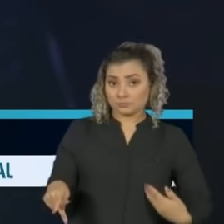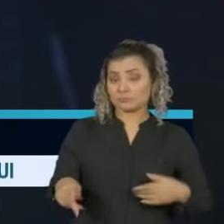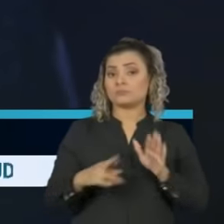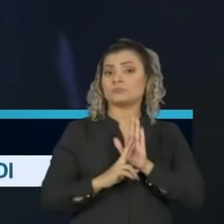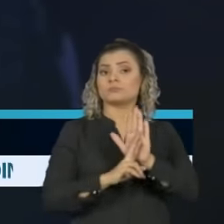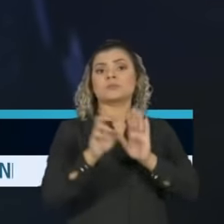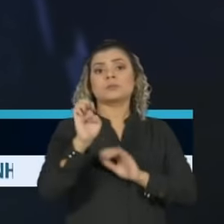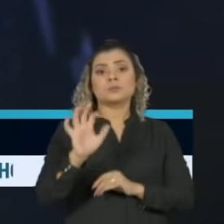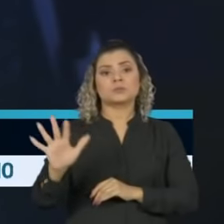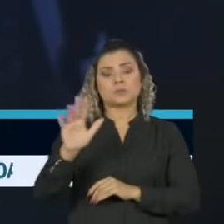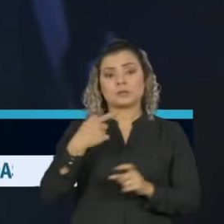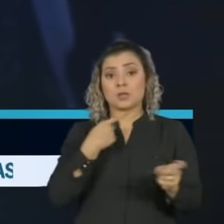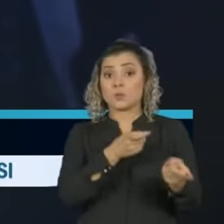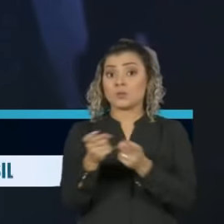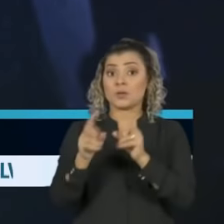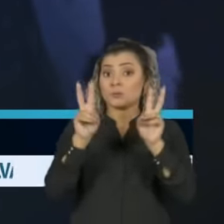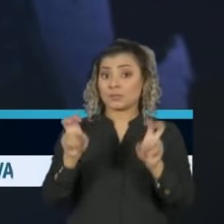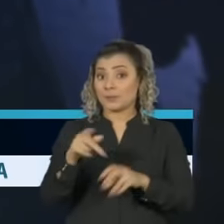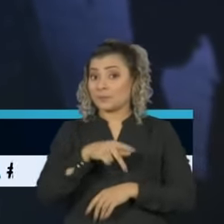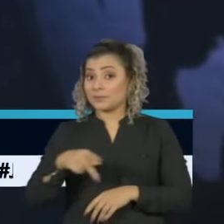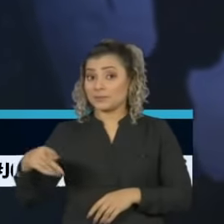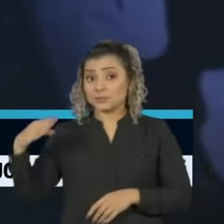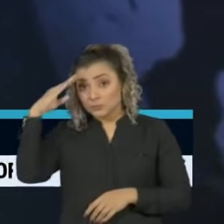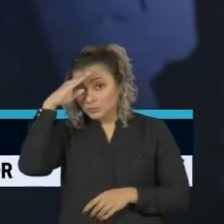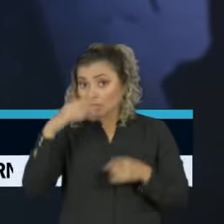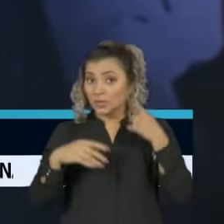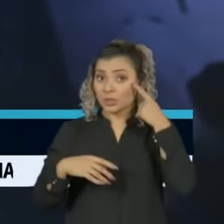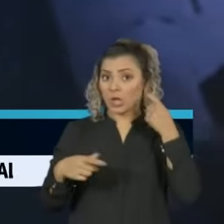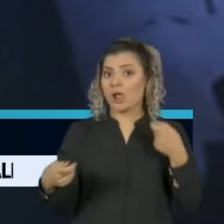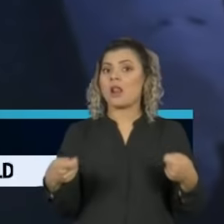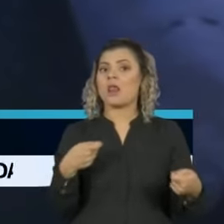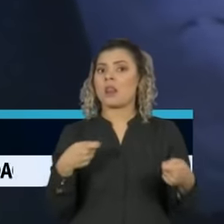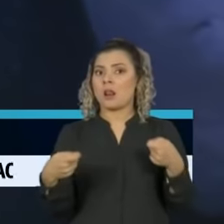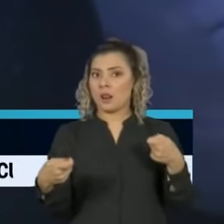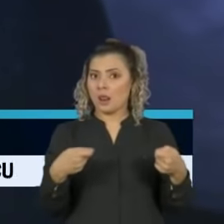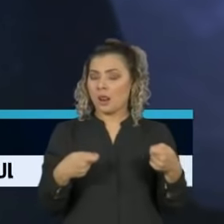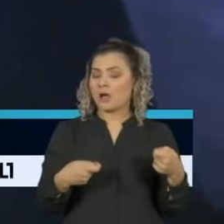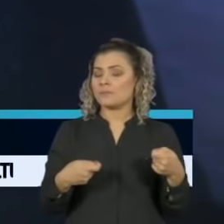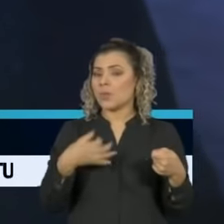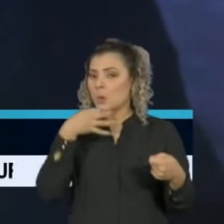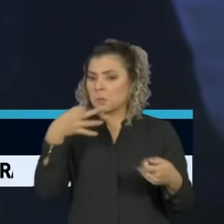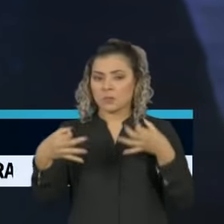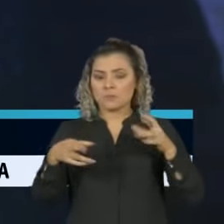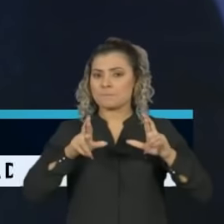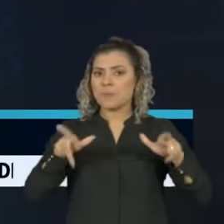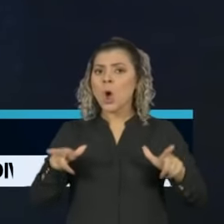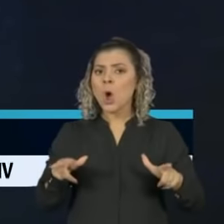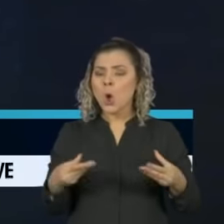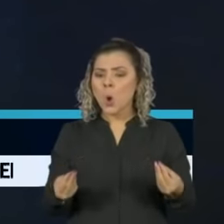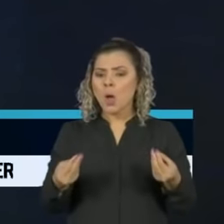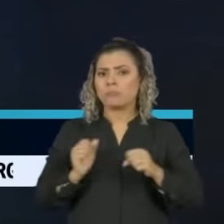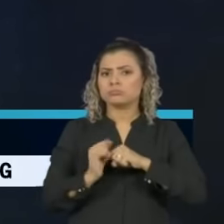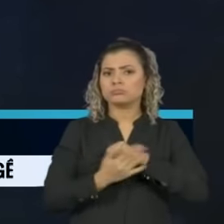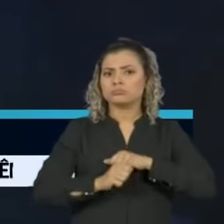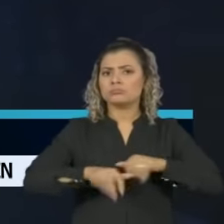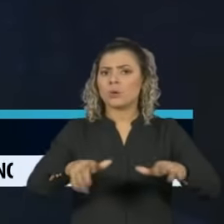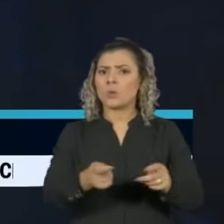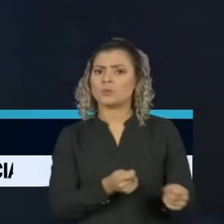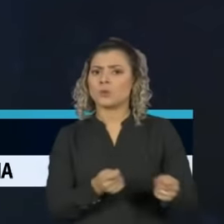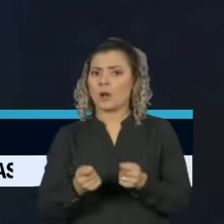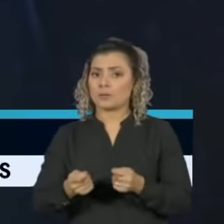ganhou mais repercussão foi a discussão entre Jair Bolsonaro e João Dória. Os dois discordam da forma como a pandemia de coronavírus deve